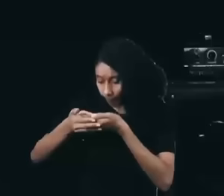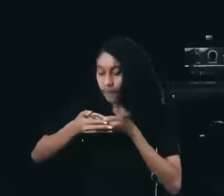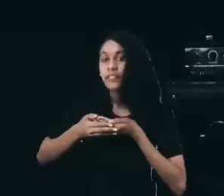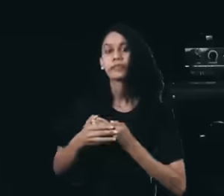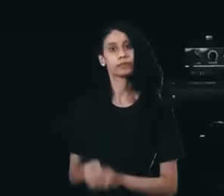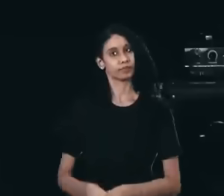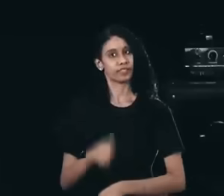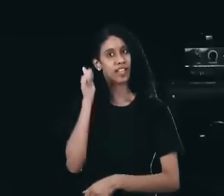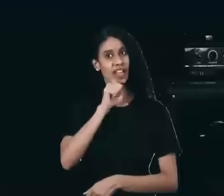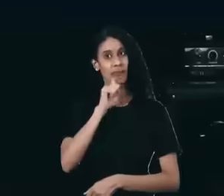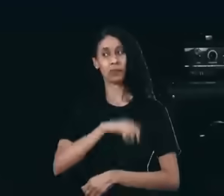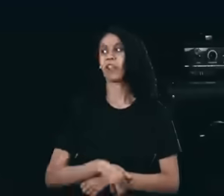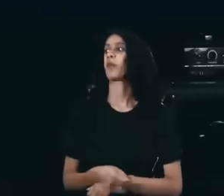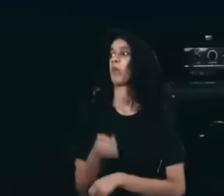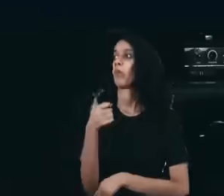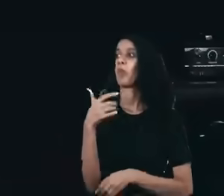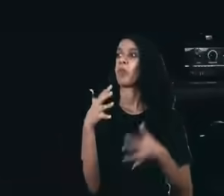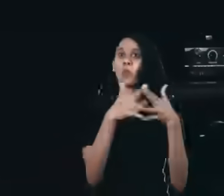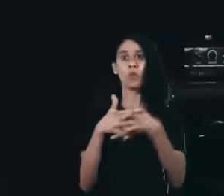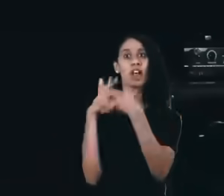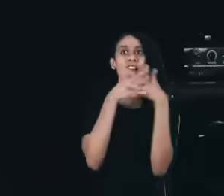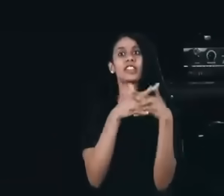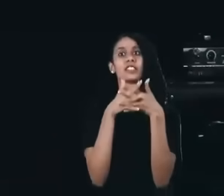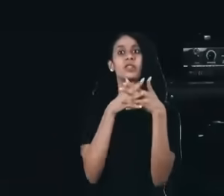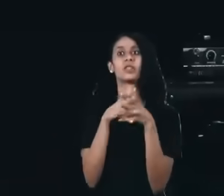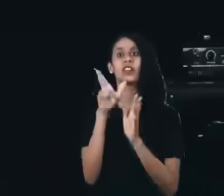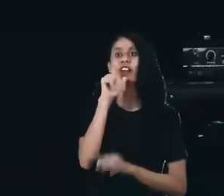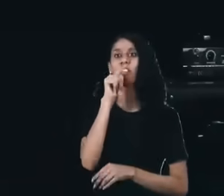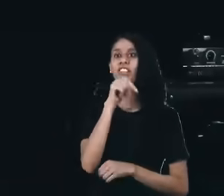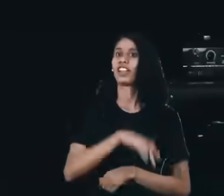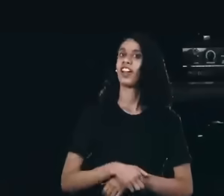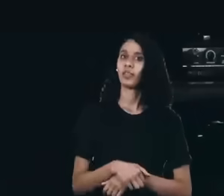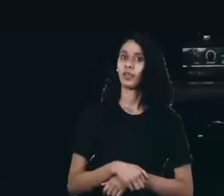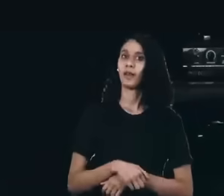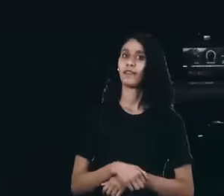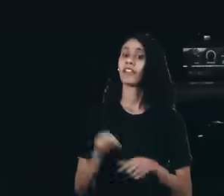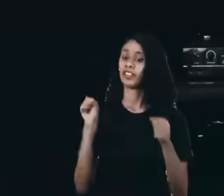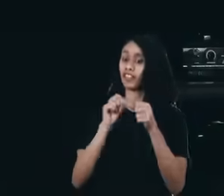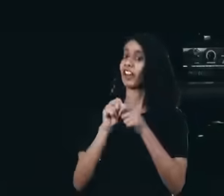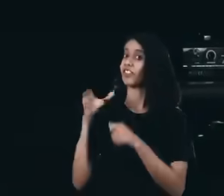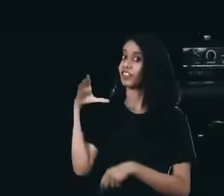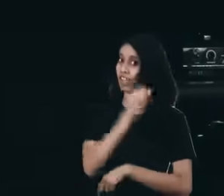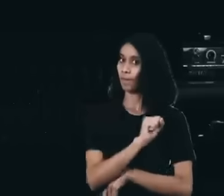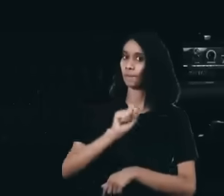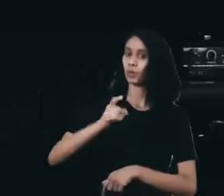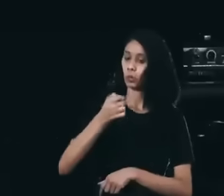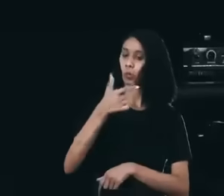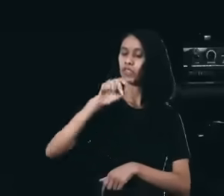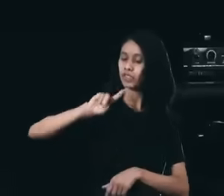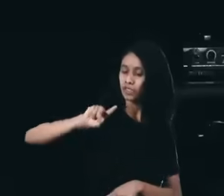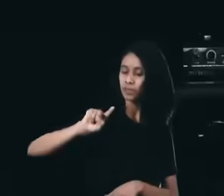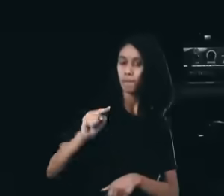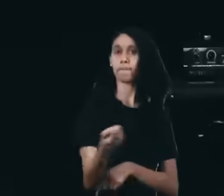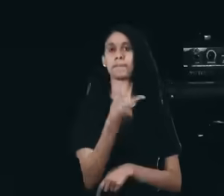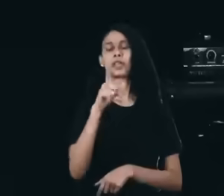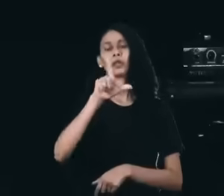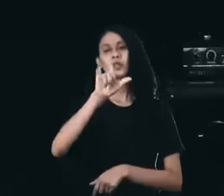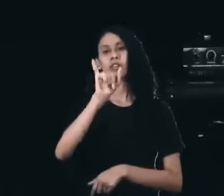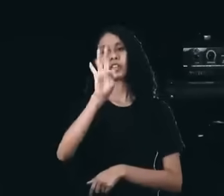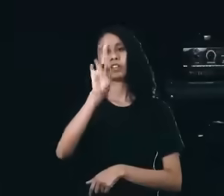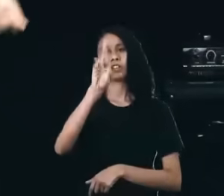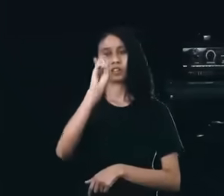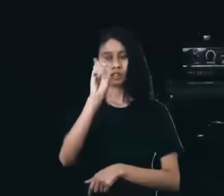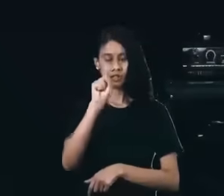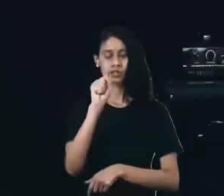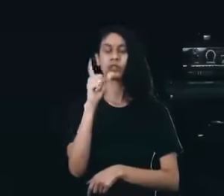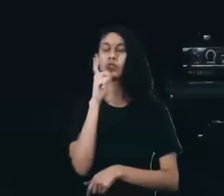Fala a verdade, 1.000 litros de água, mas o texto diz que ela fez isso e fez depressa. Ela foi ao poço e com o seu